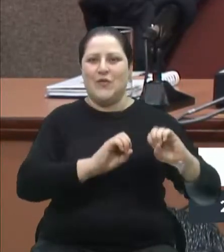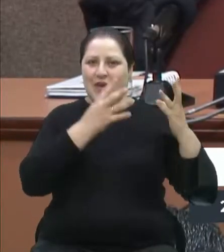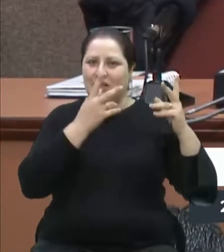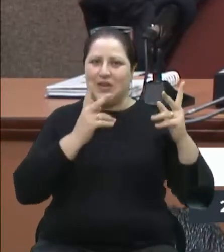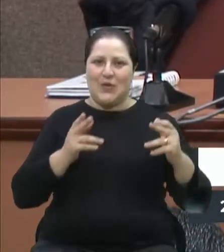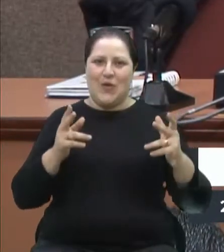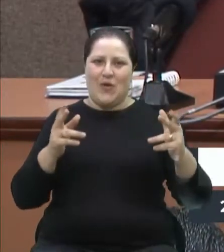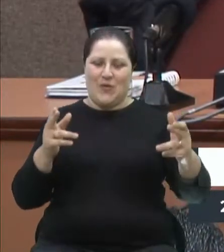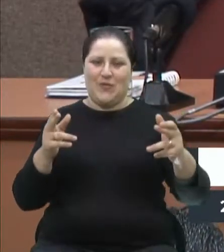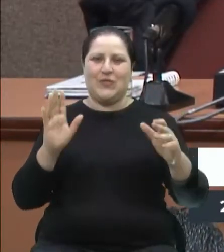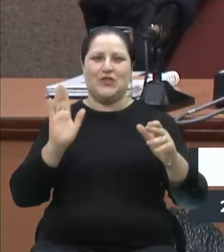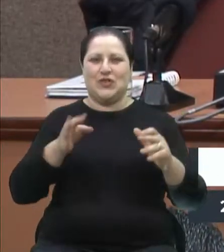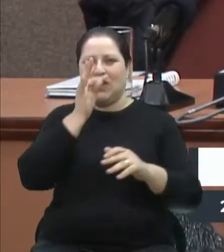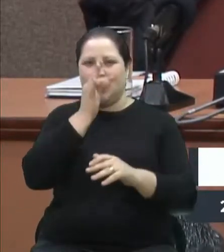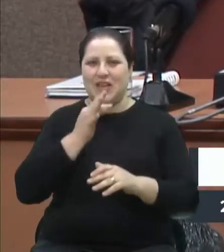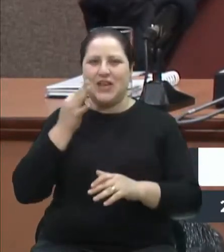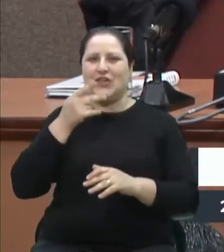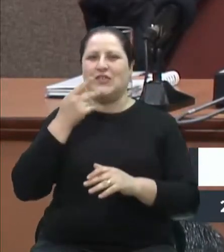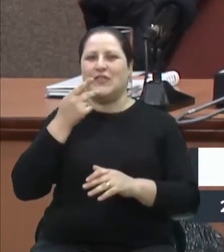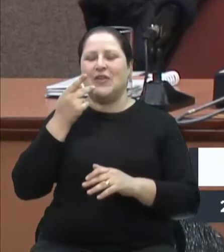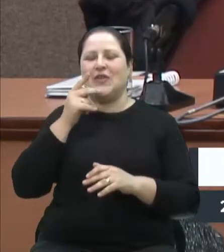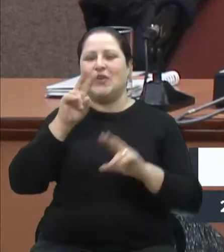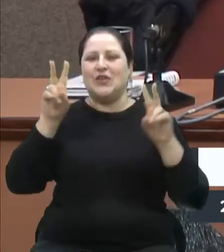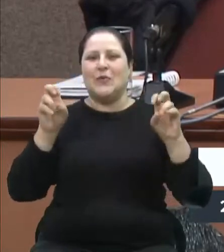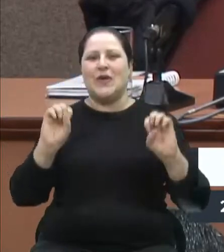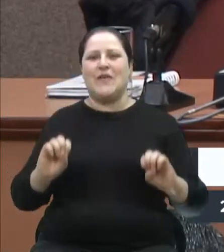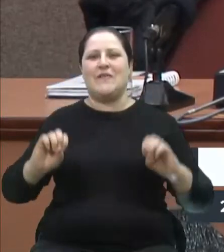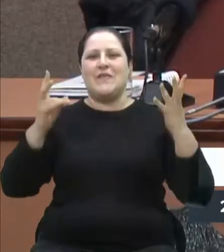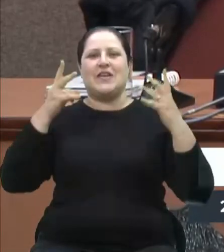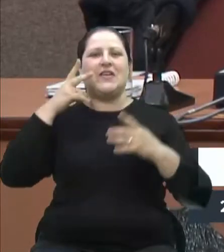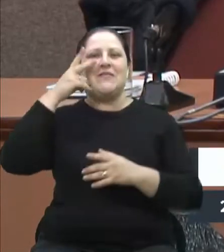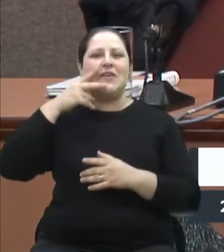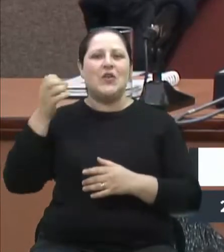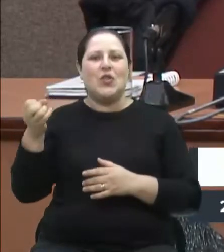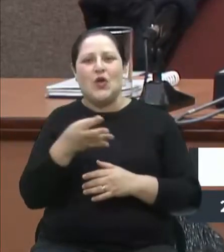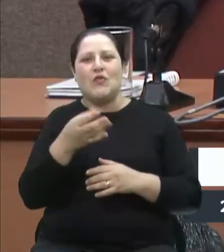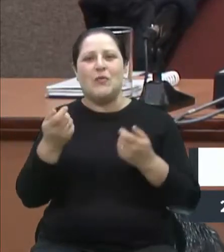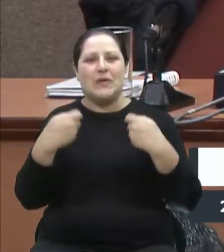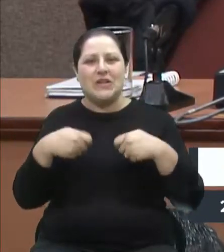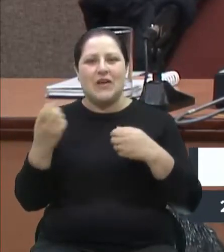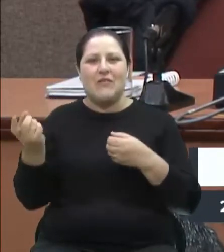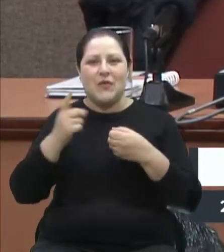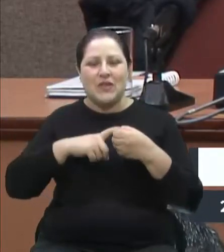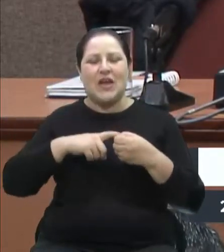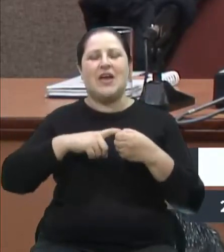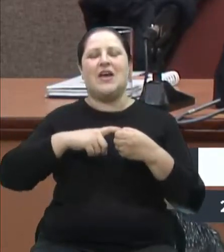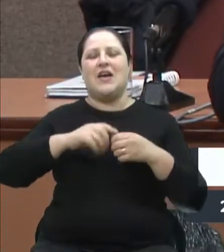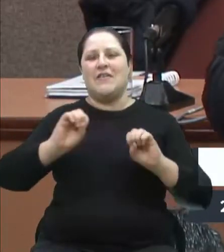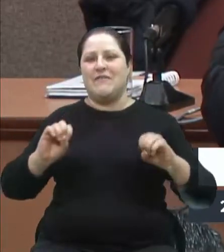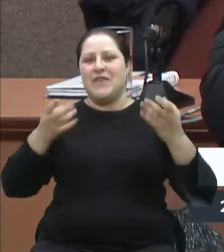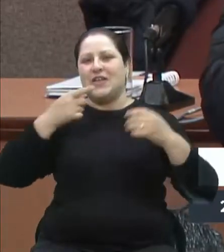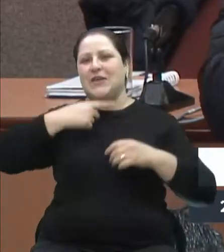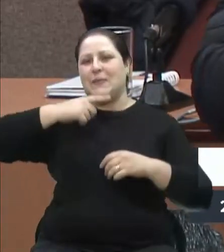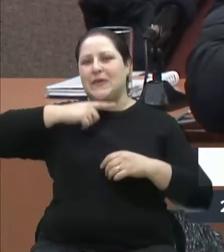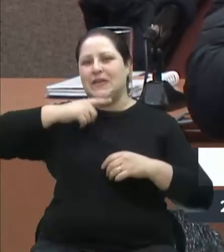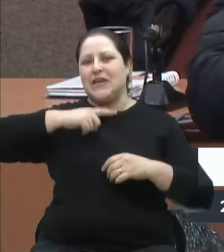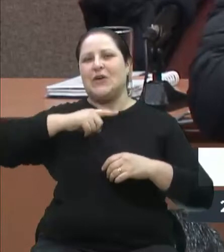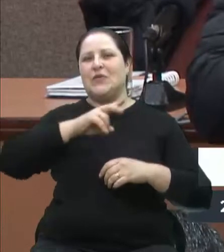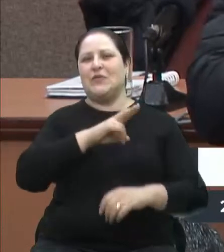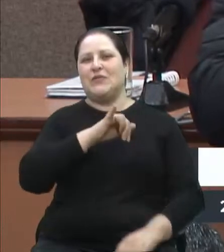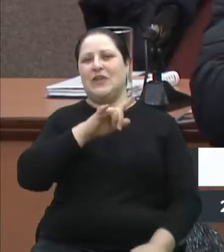vereadora touch da Festa do Vinho Novo acho que tem que voltar a Festa do Pinhão de Vila seca nós tínhamos a semana de Vila